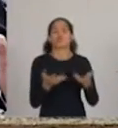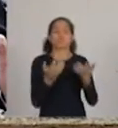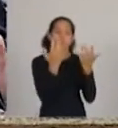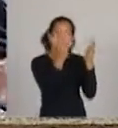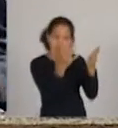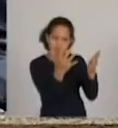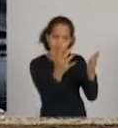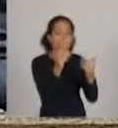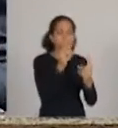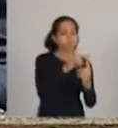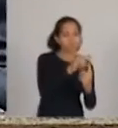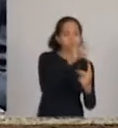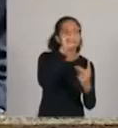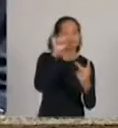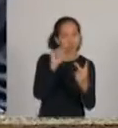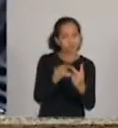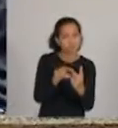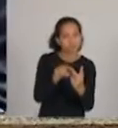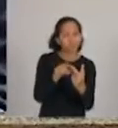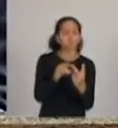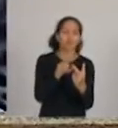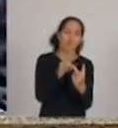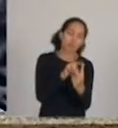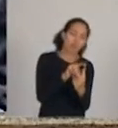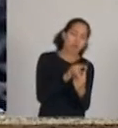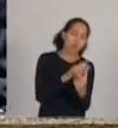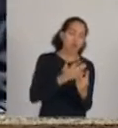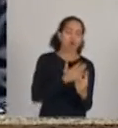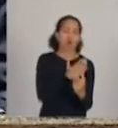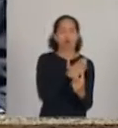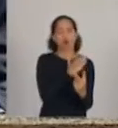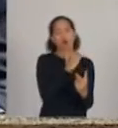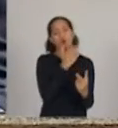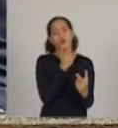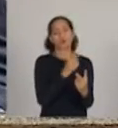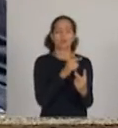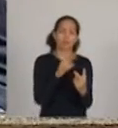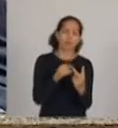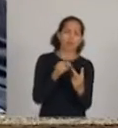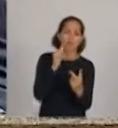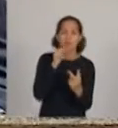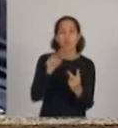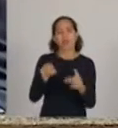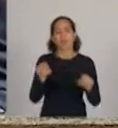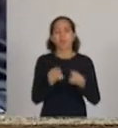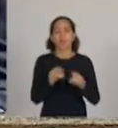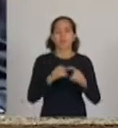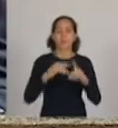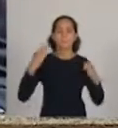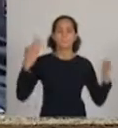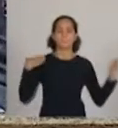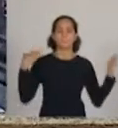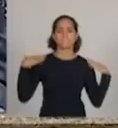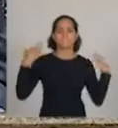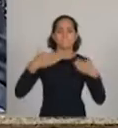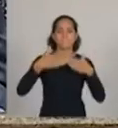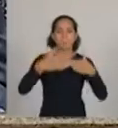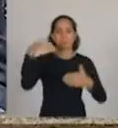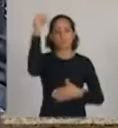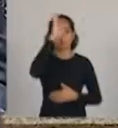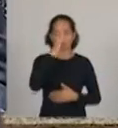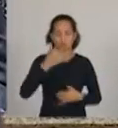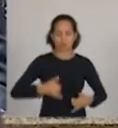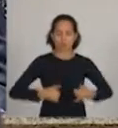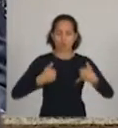o comandante. Quando eu homenageei o comandante, ele homenageia a Marinha Brasileira, que naturalmente é um orgulho para nós.